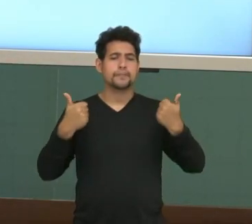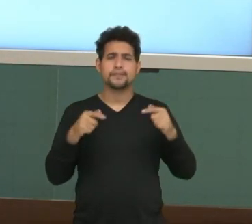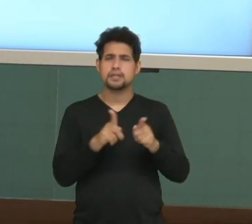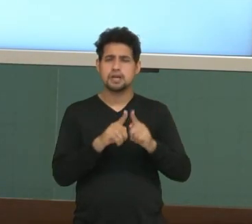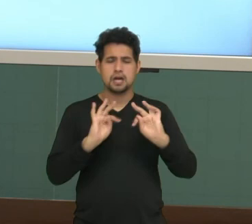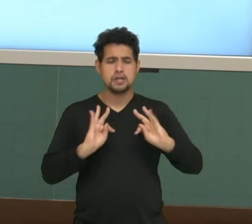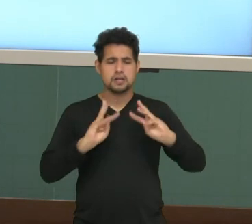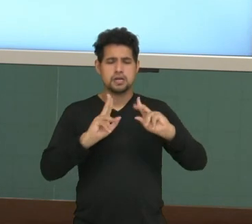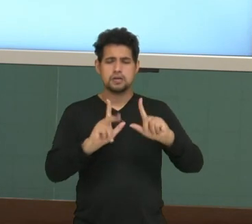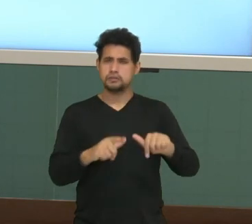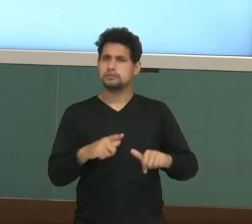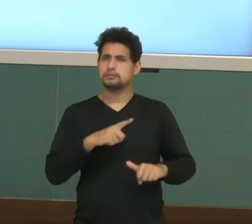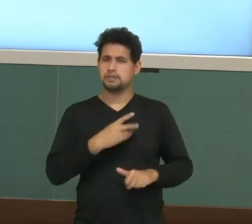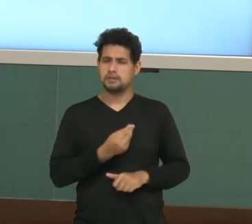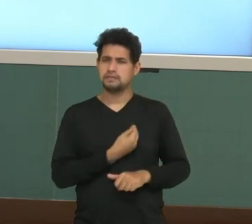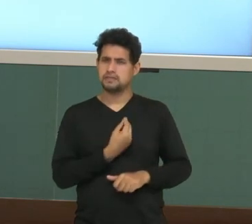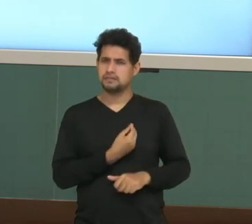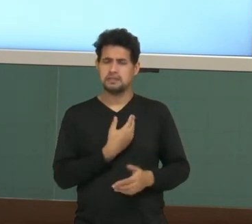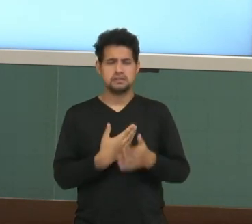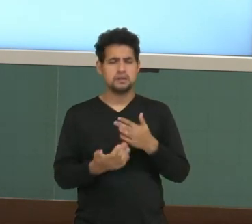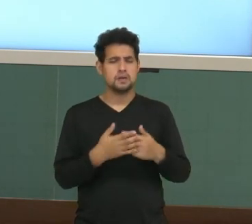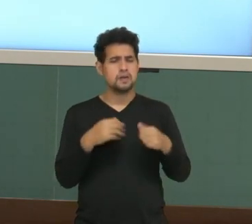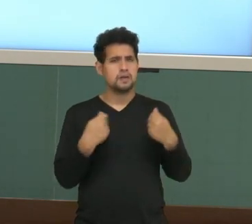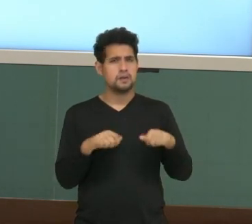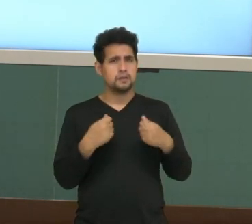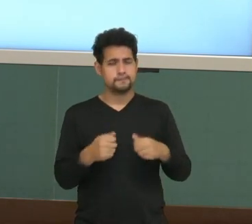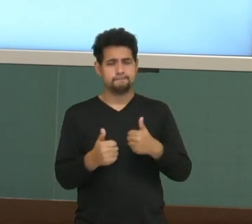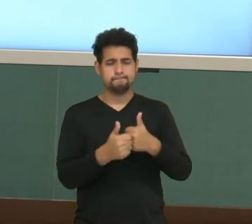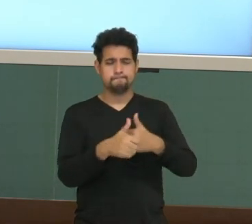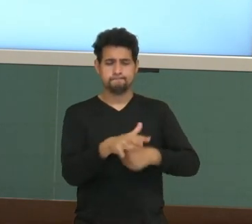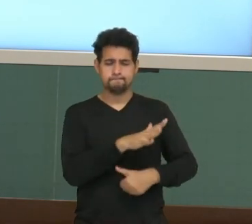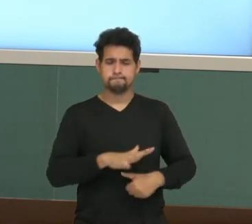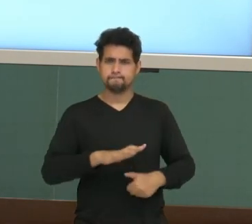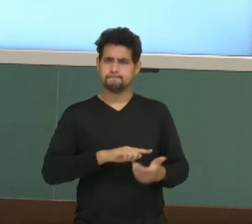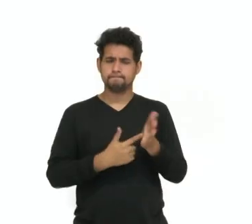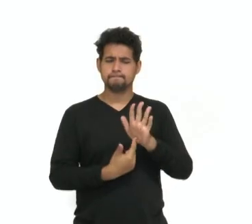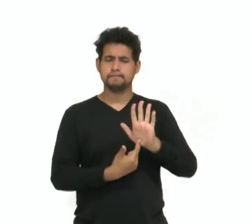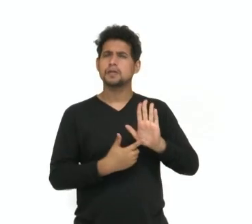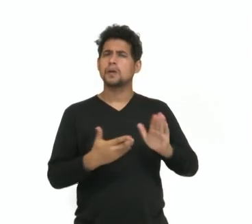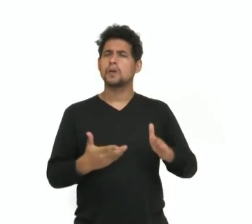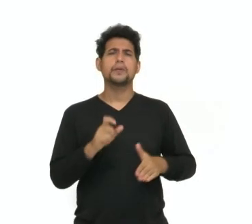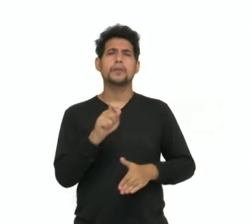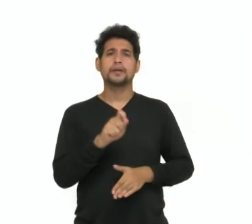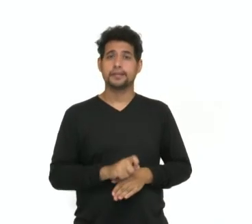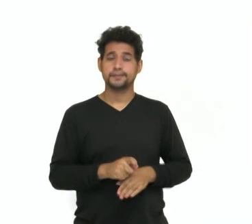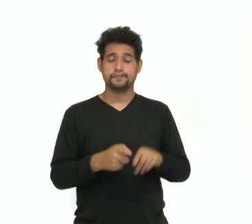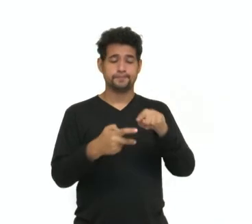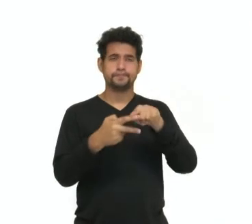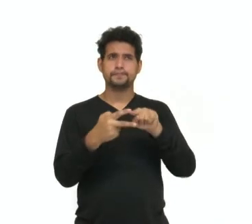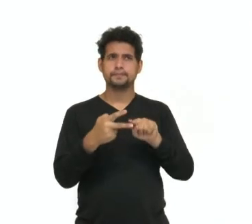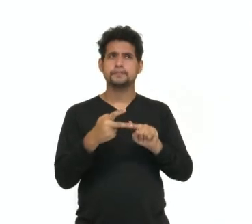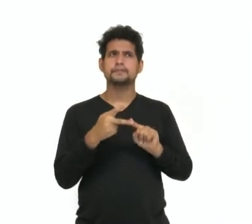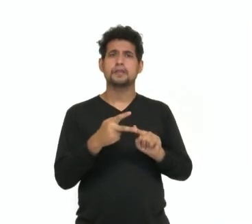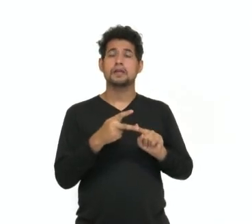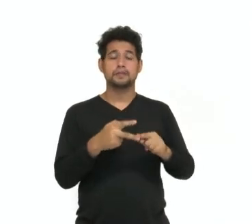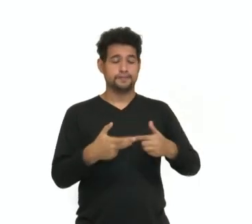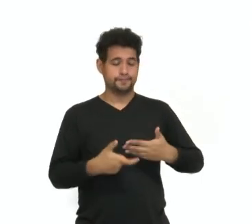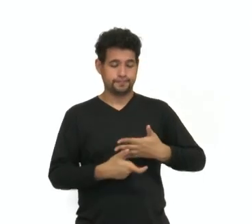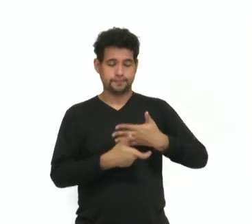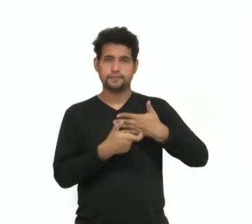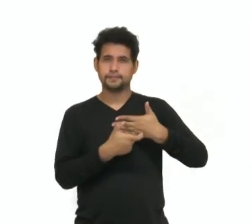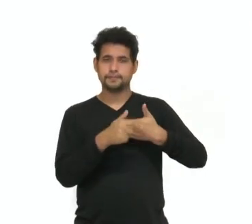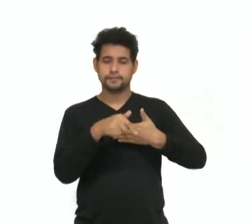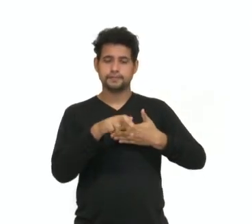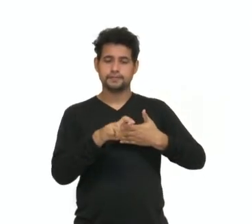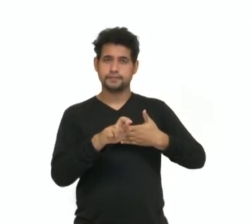todos aqueles que estão vivendo e dependendo daquele entorno. Eu trago para você aqui também na tela dois códigos QR, dois QR Codes aqui